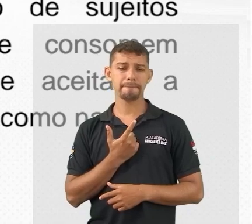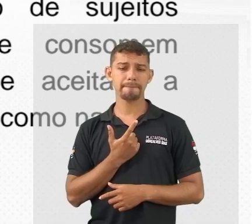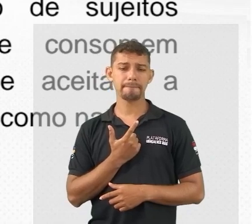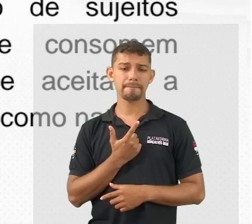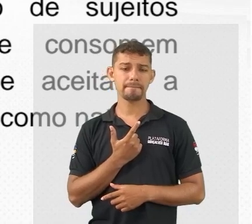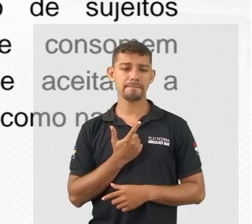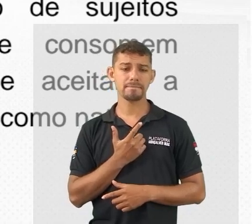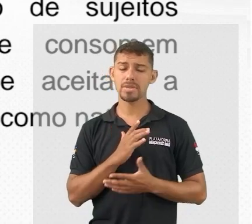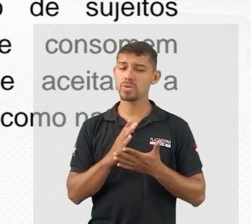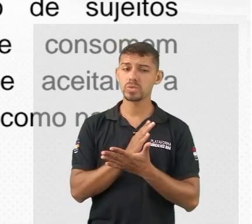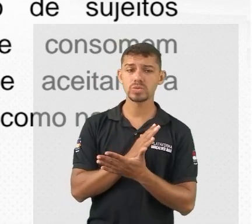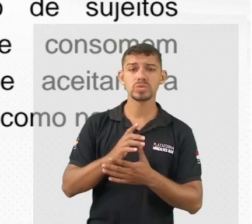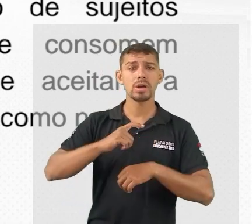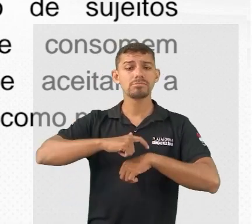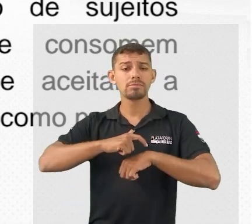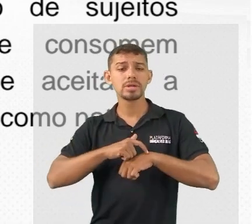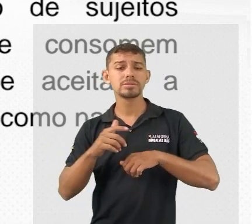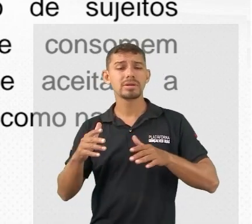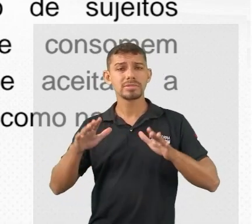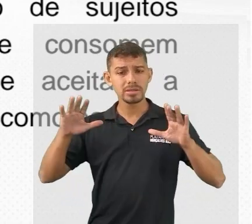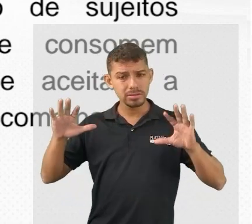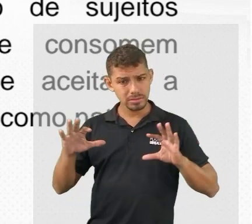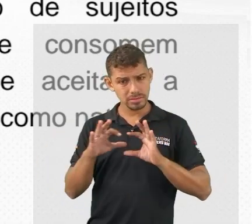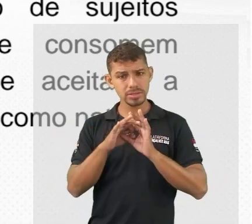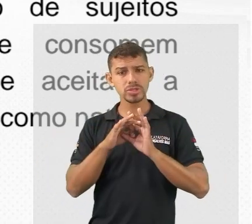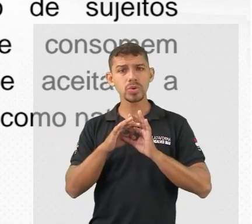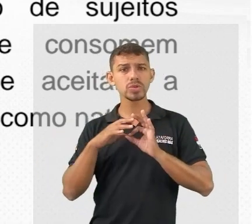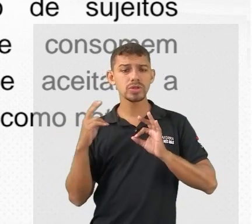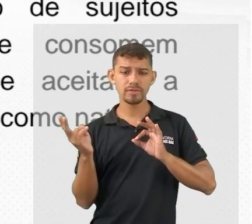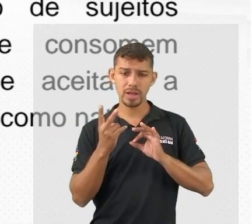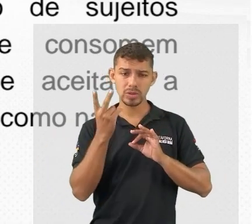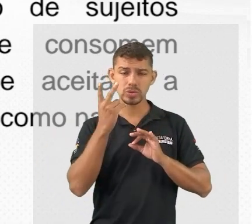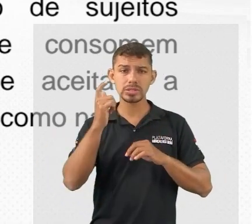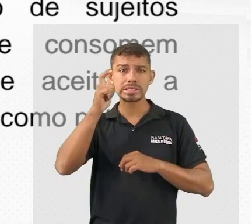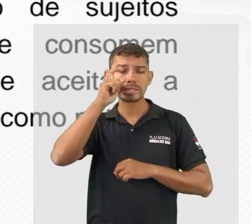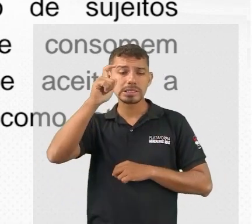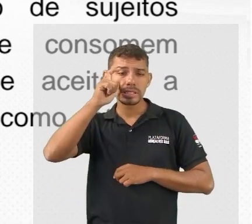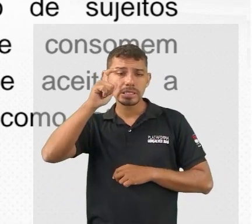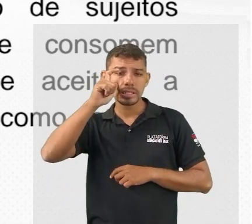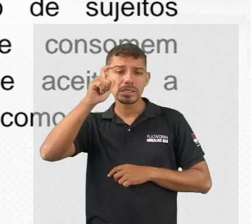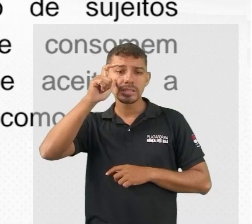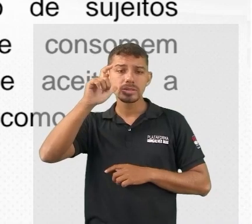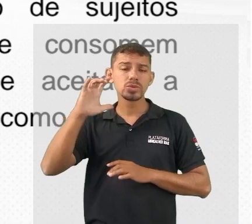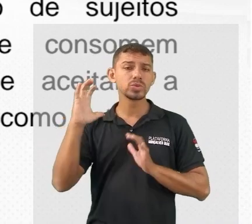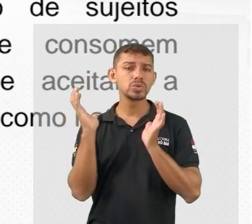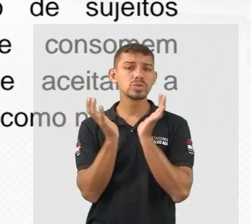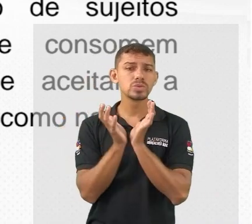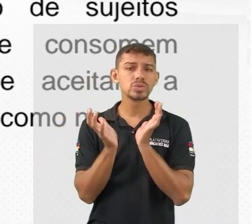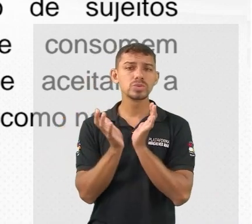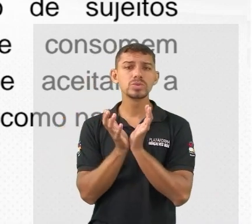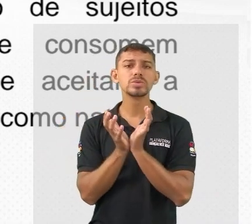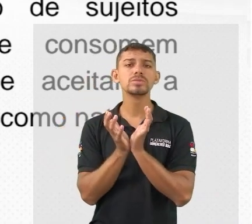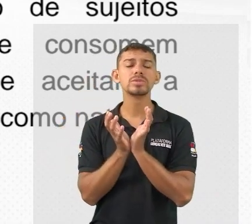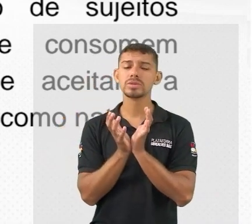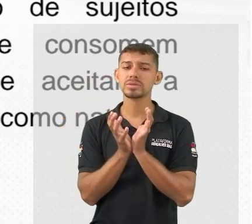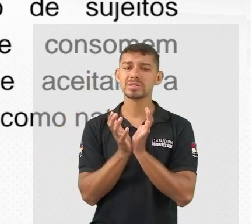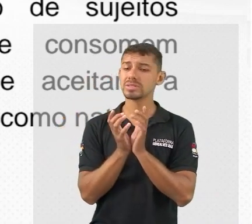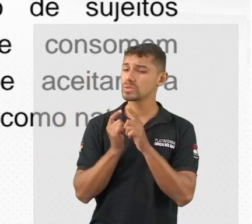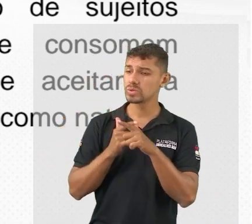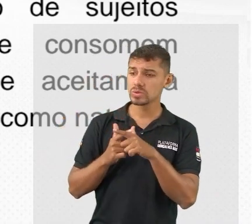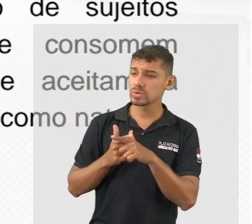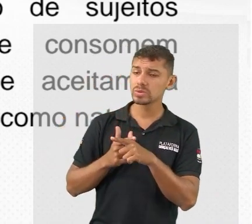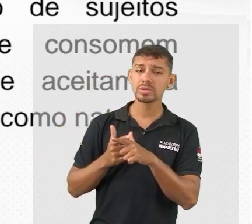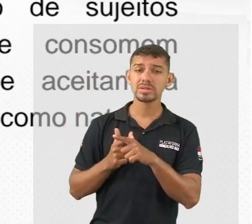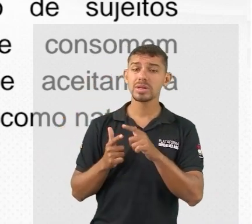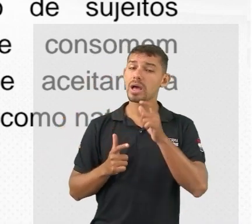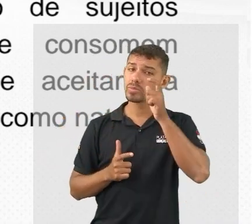em muitos momentos, a gente se alinha com os valores e os interesses dos grupos que nos prejudicam, né? Isso